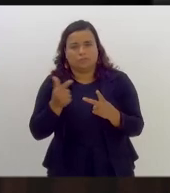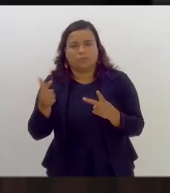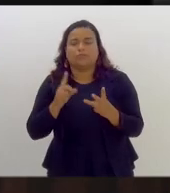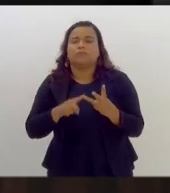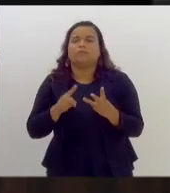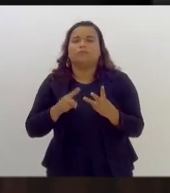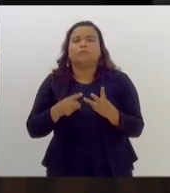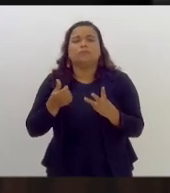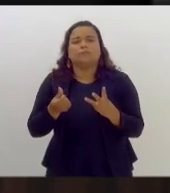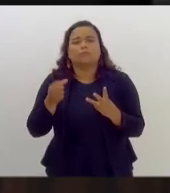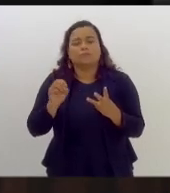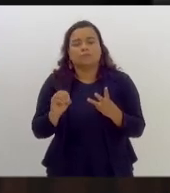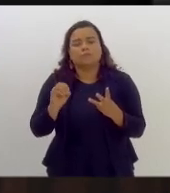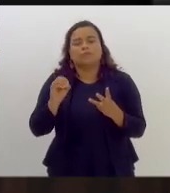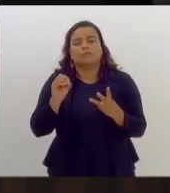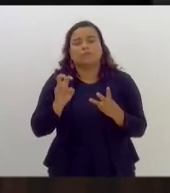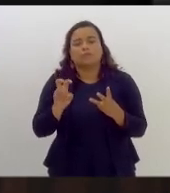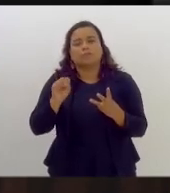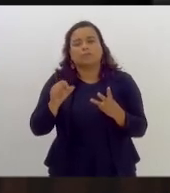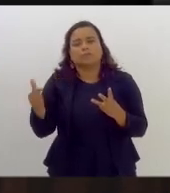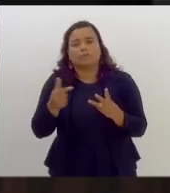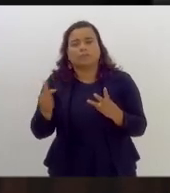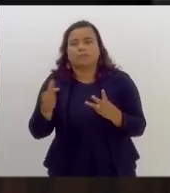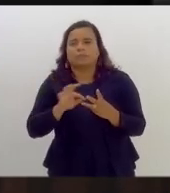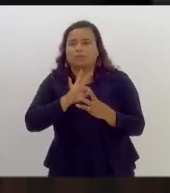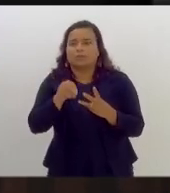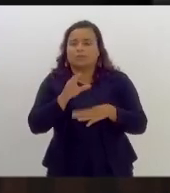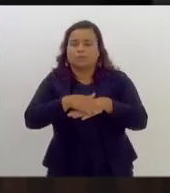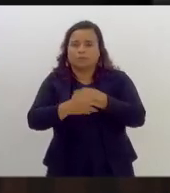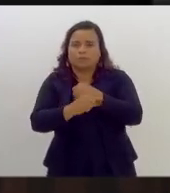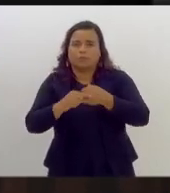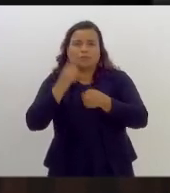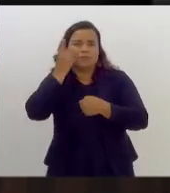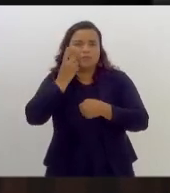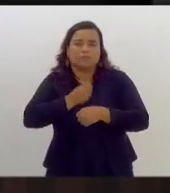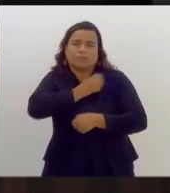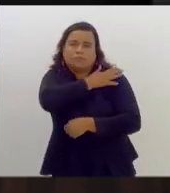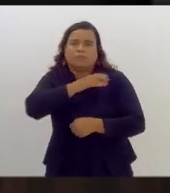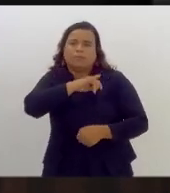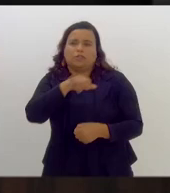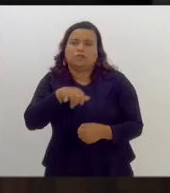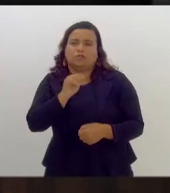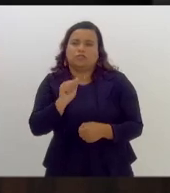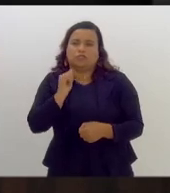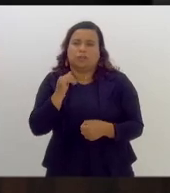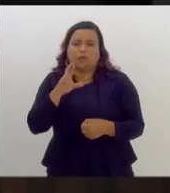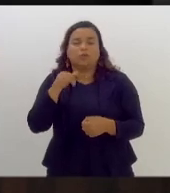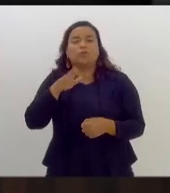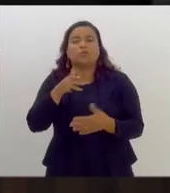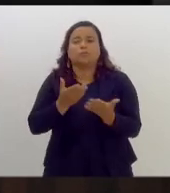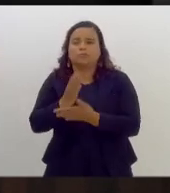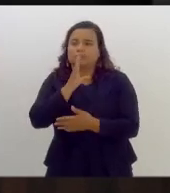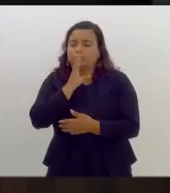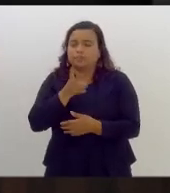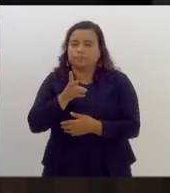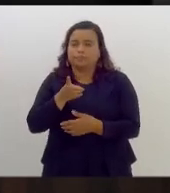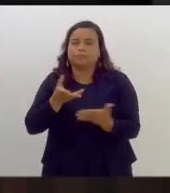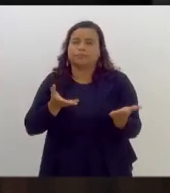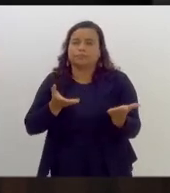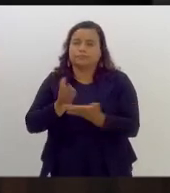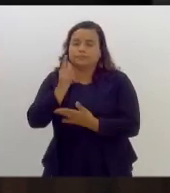22, 6058 de 22. Todos de autoria do deputado Coronel Jairo. Senhores que aprovam, permaneçam como